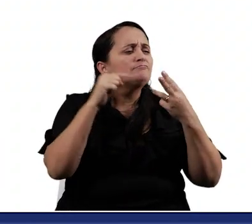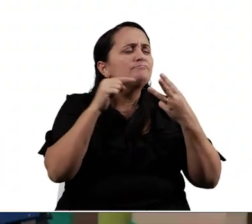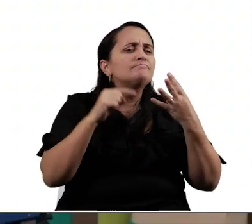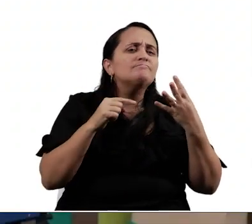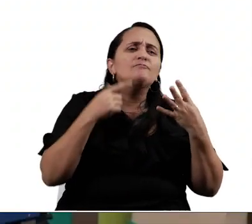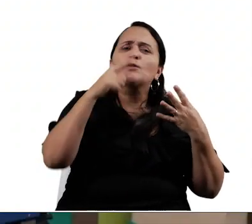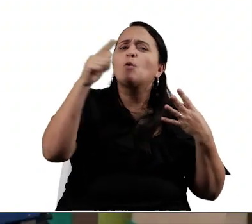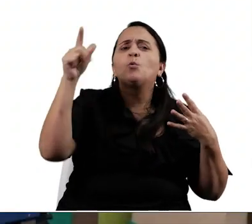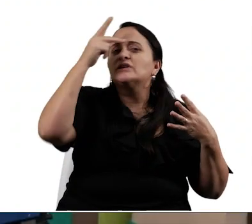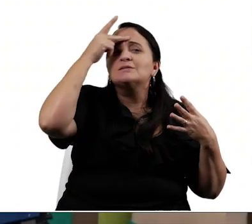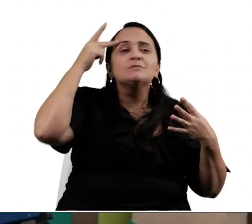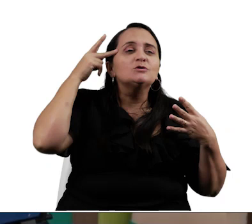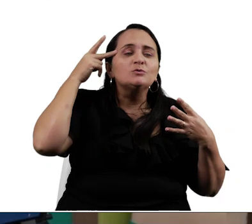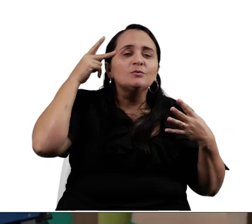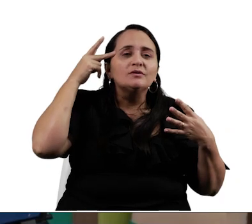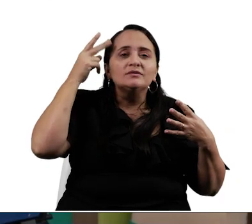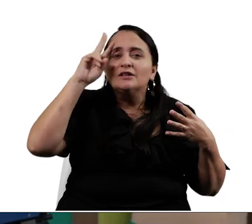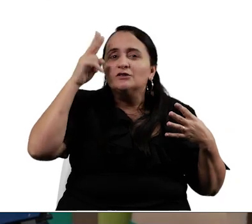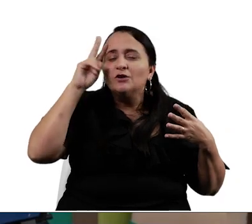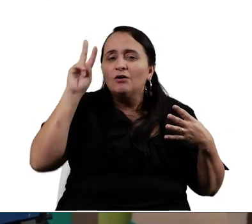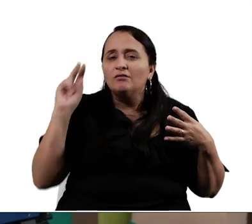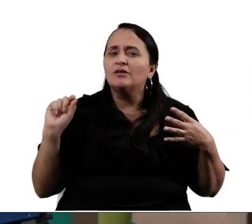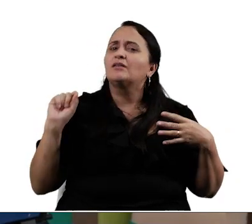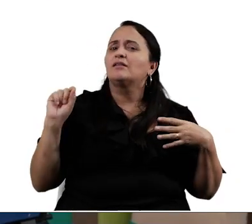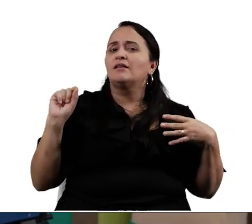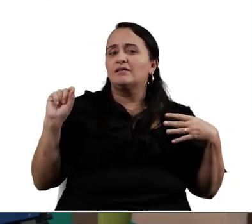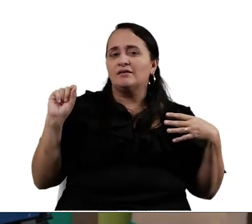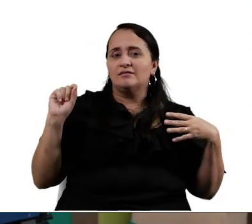personagens? Fora Sara, tinha outros personagens